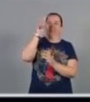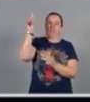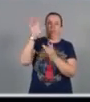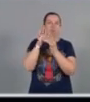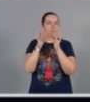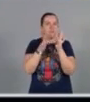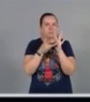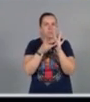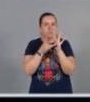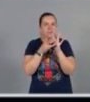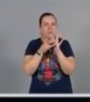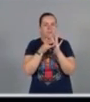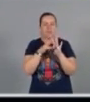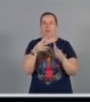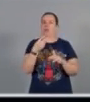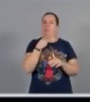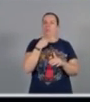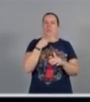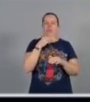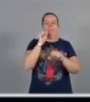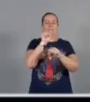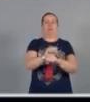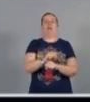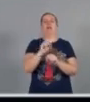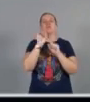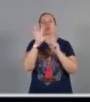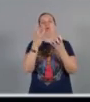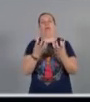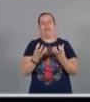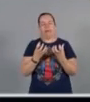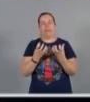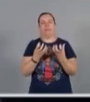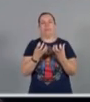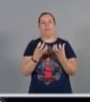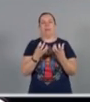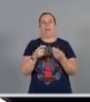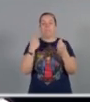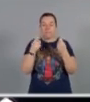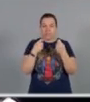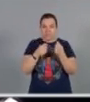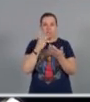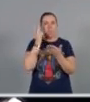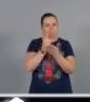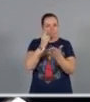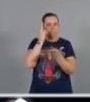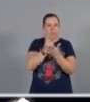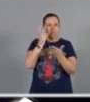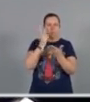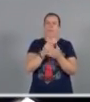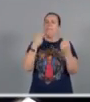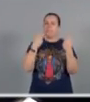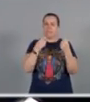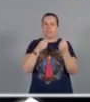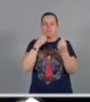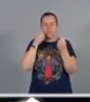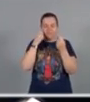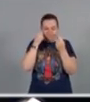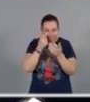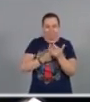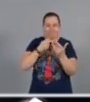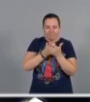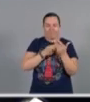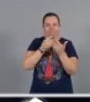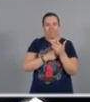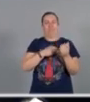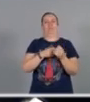querer e não parar no querer porque querer não é suficiente querer é estático querer para de boa